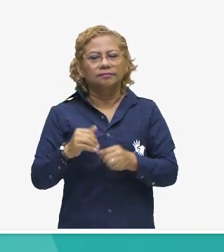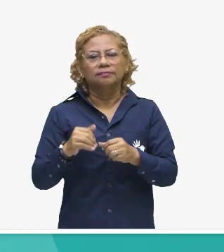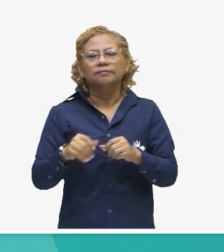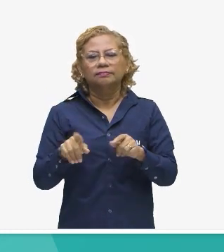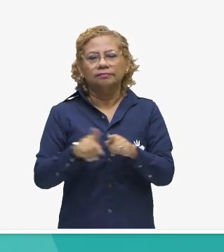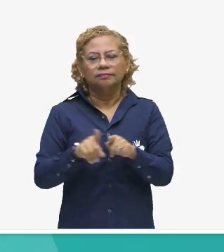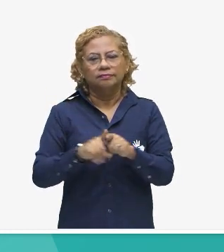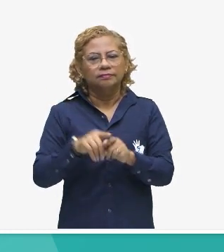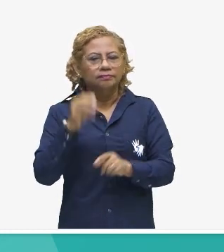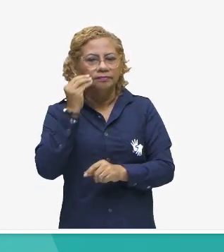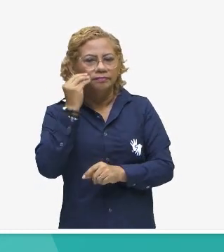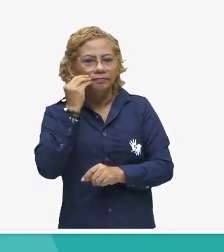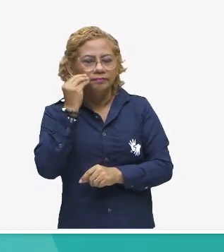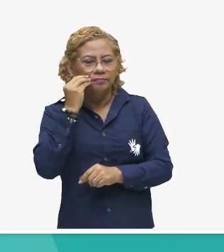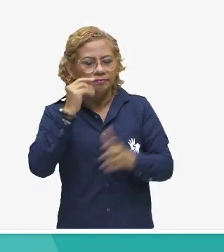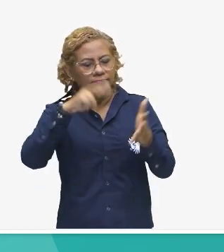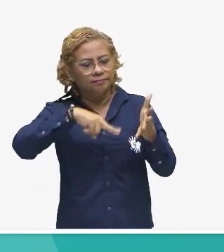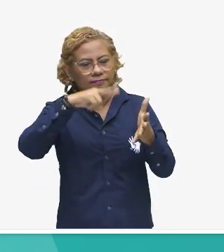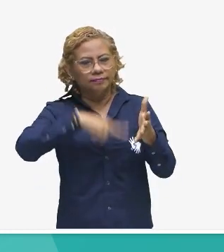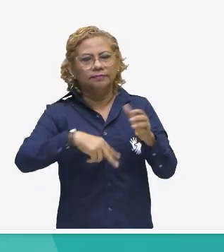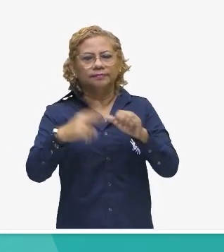de uma tirinha.